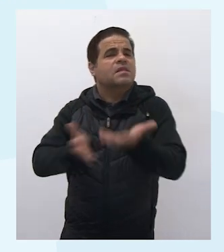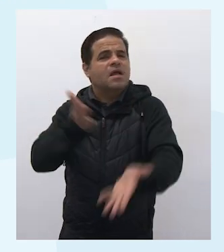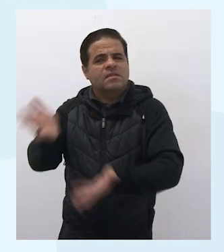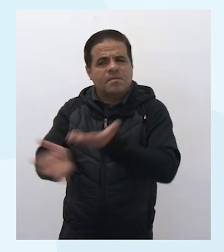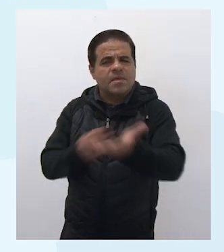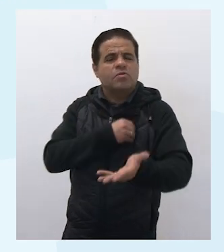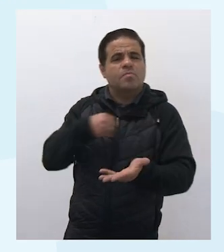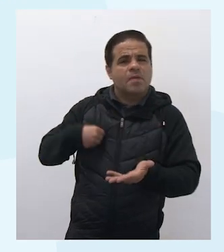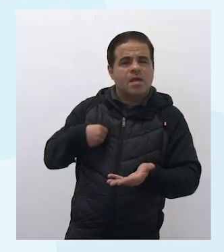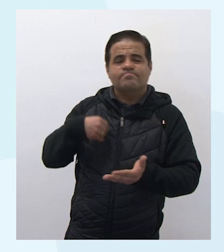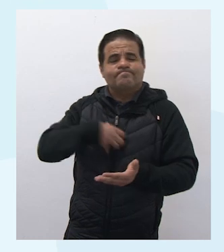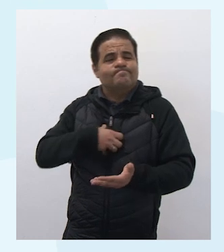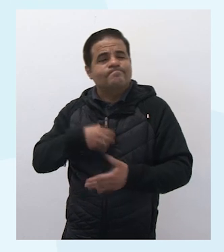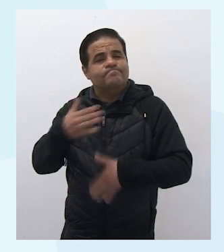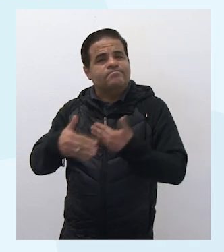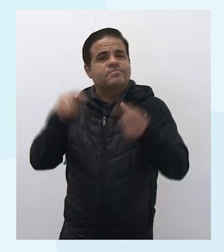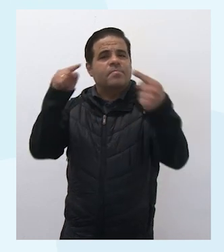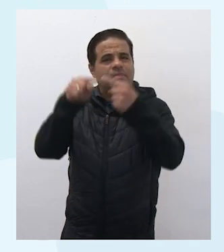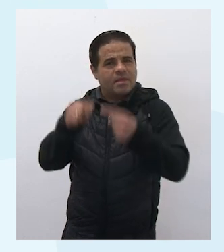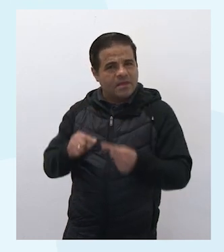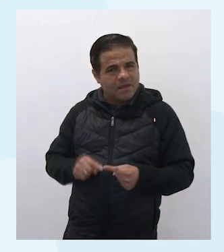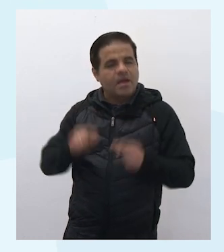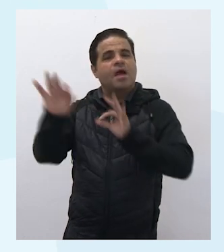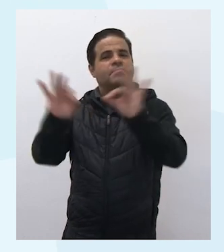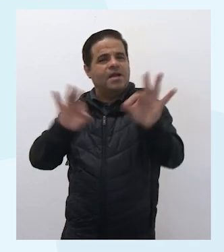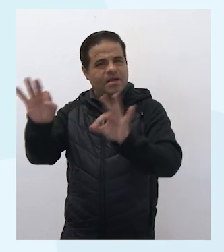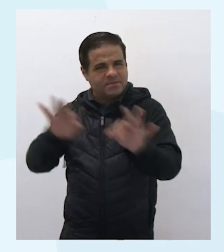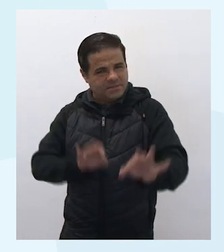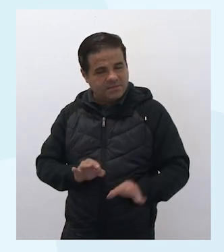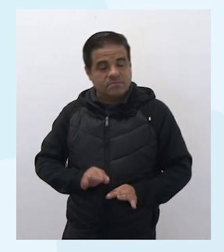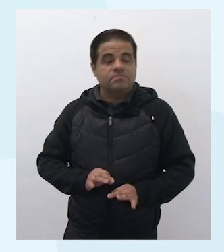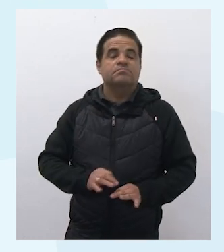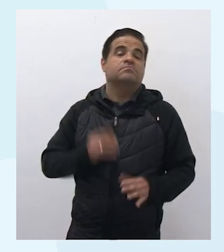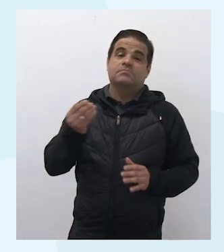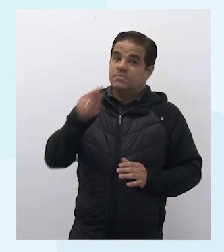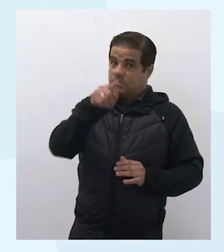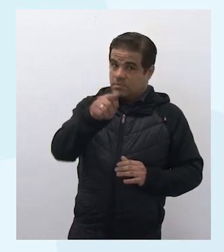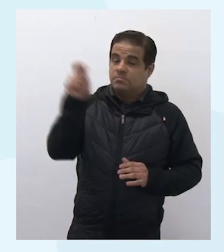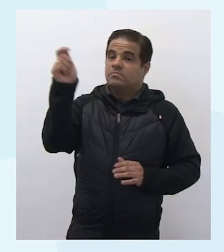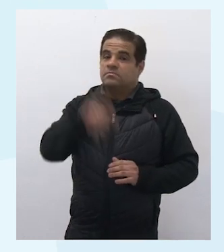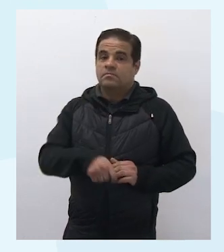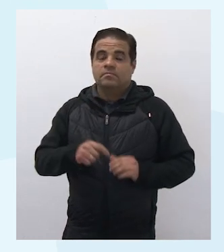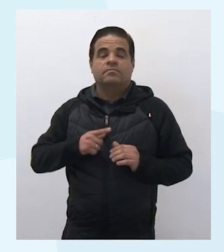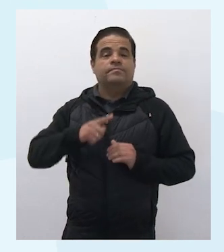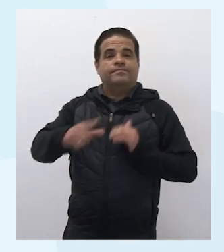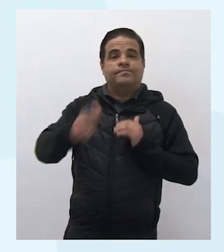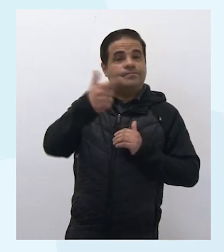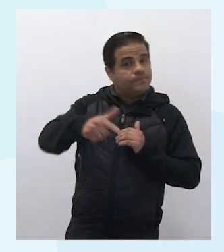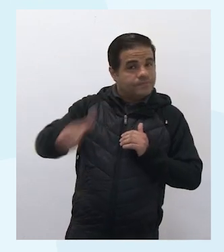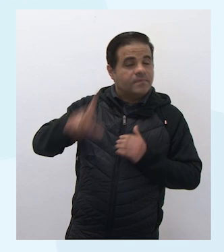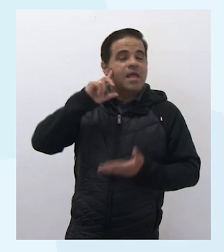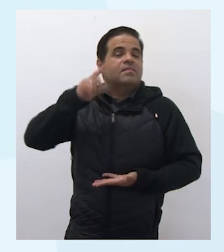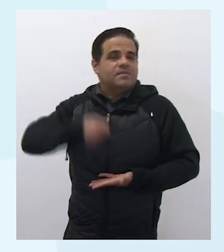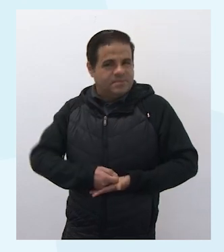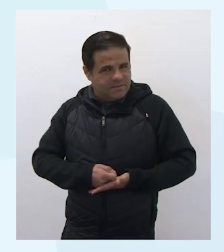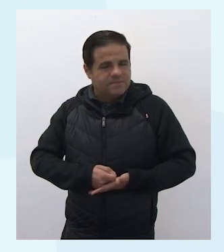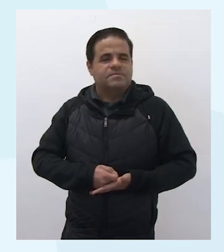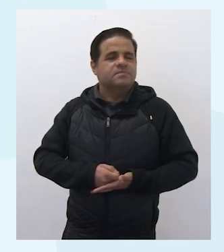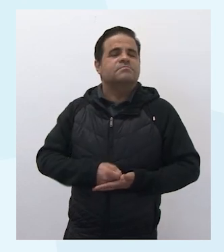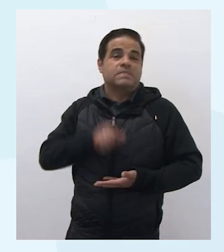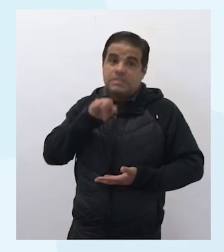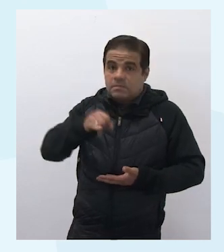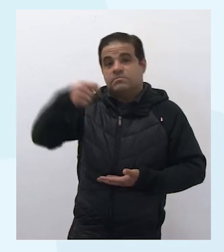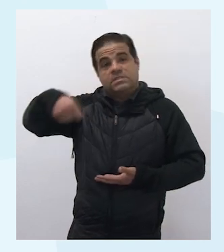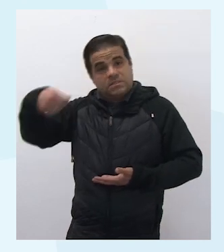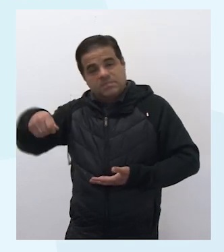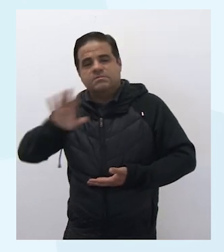tratamento ou à aplicação deste plano, para que você possa tomar outras medidas se necessário,